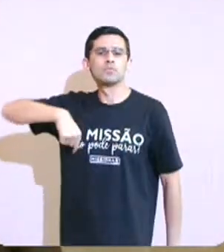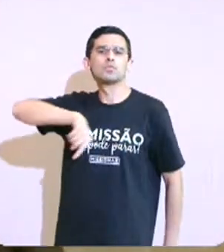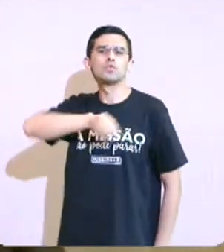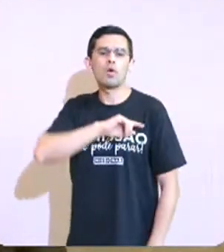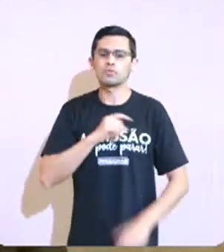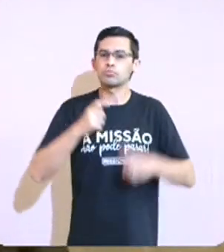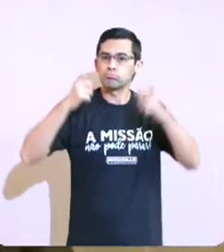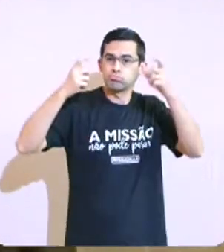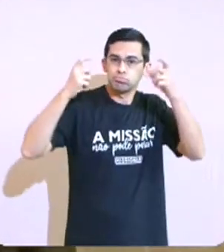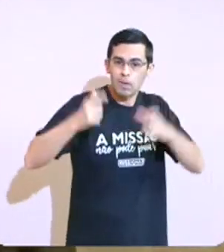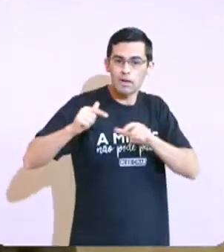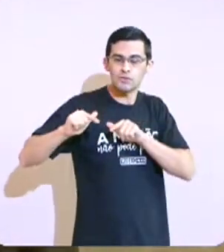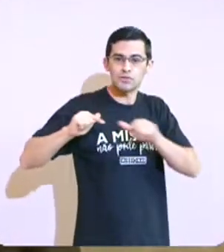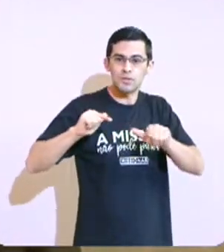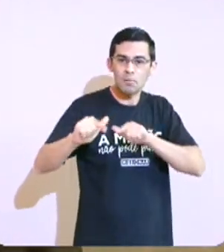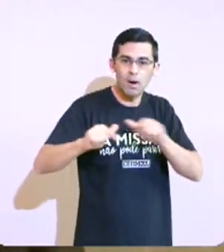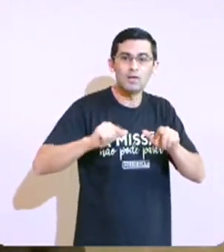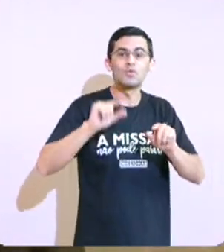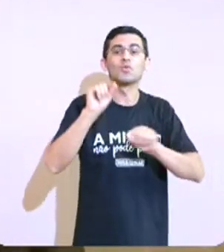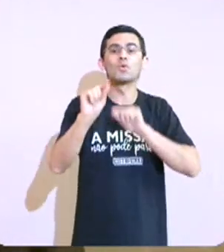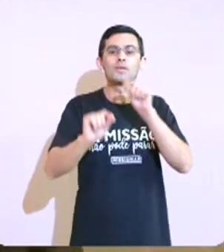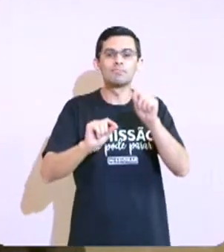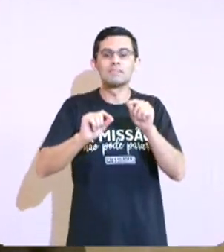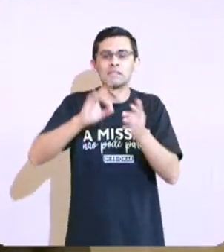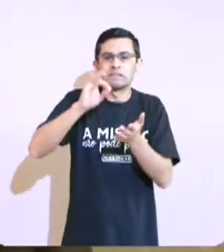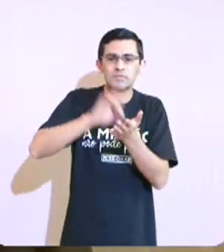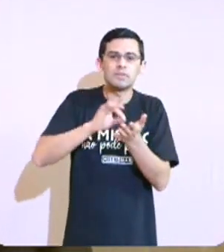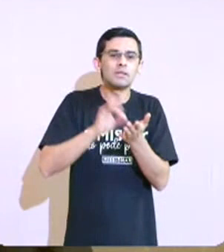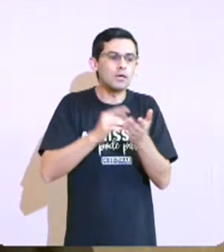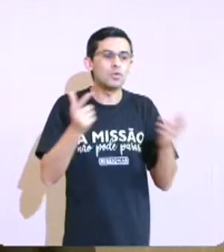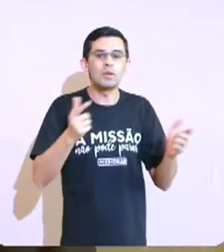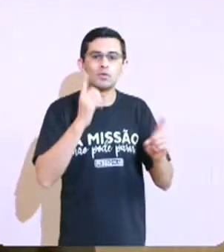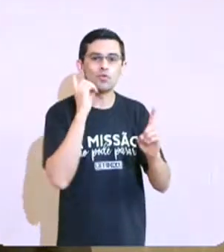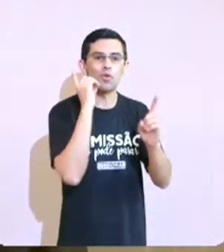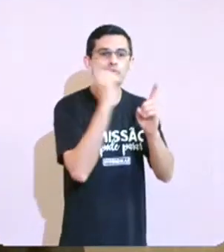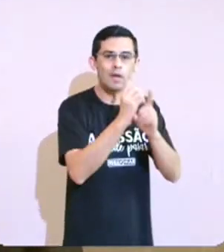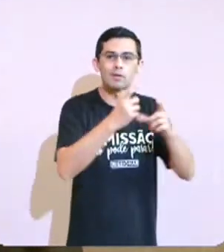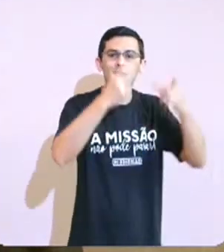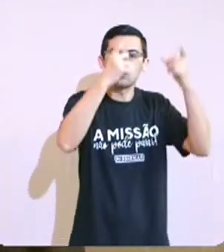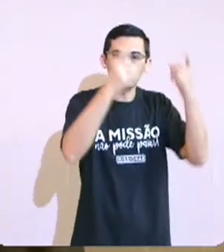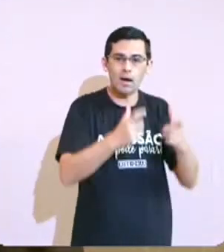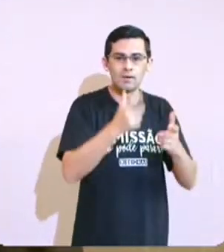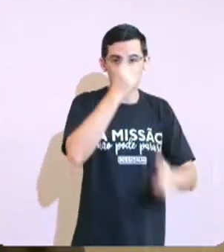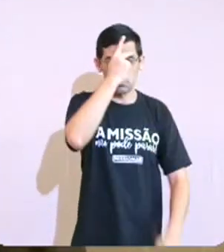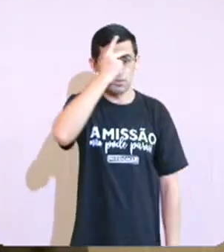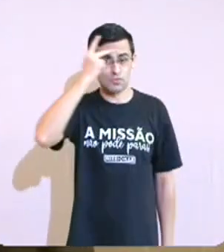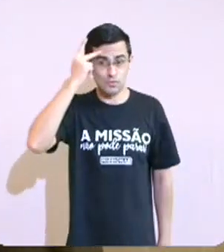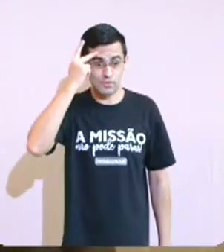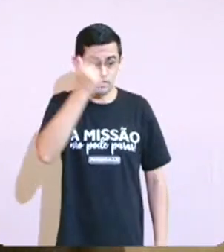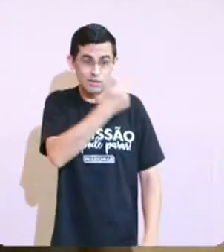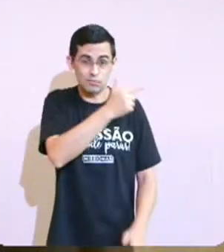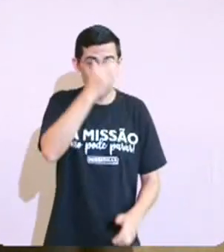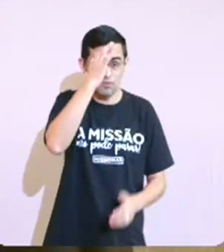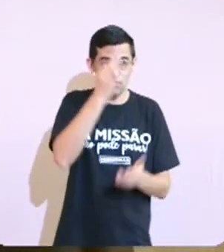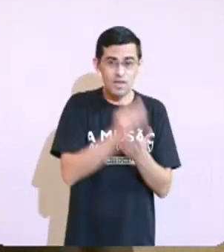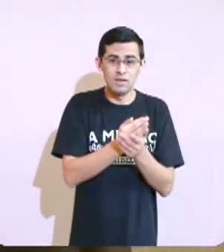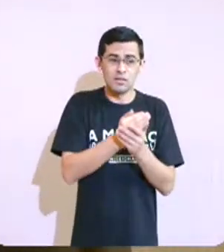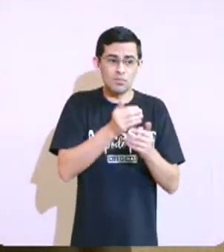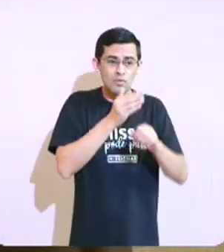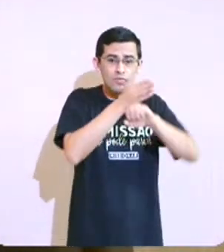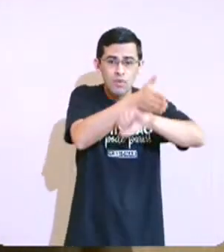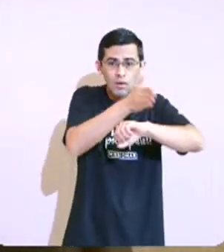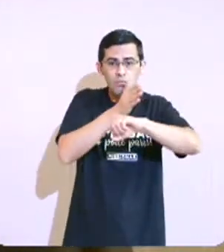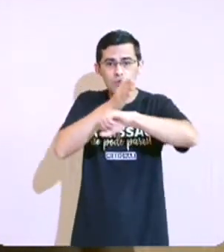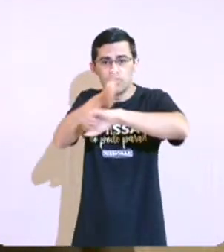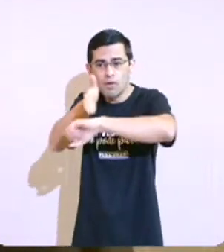irmãos, é a geografia da Galileia. Então, saia pelas cidades e vilas